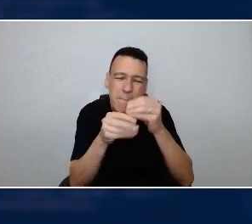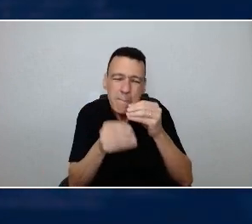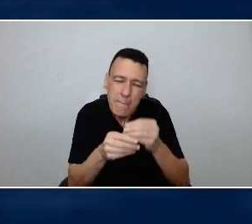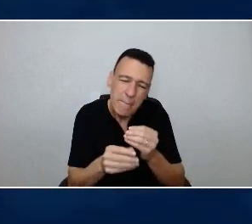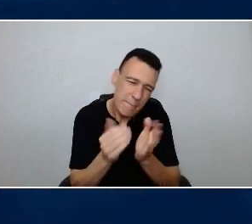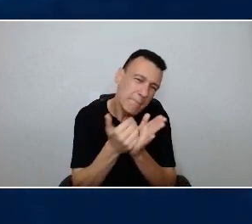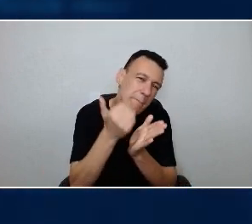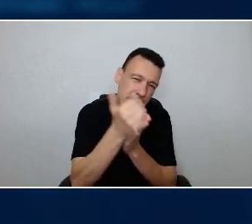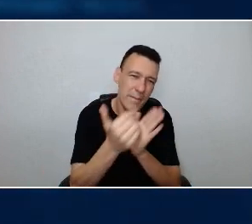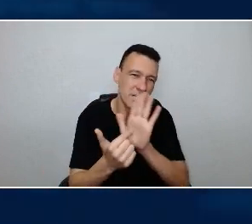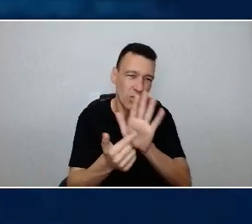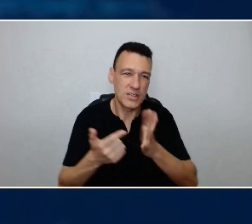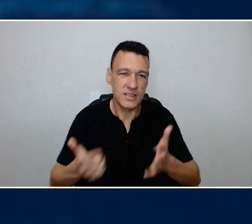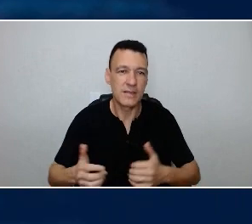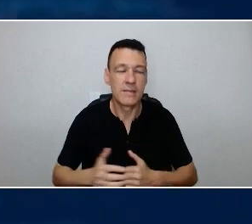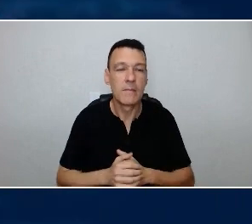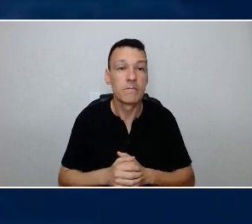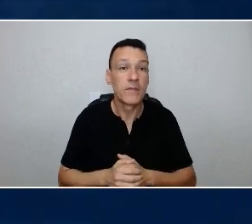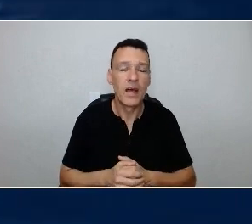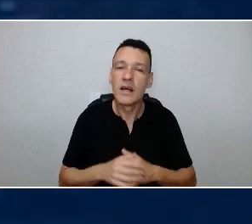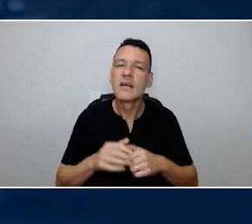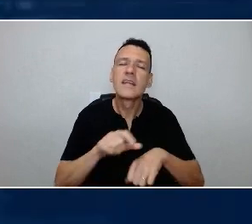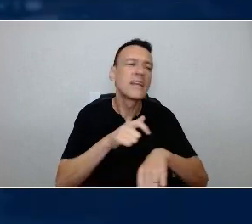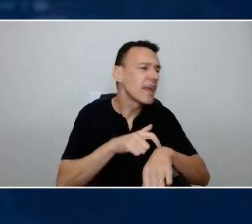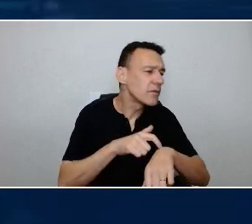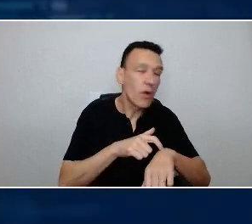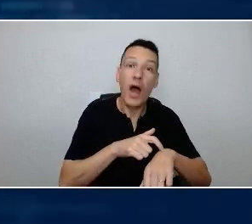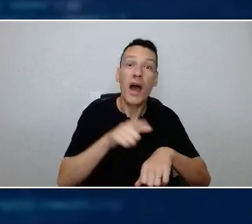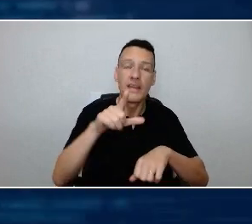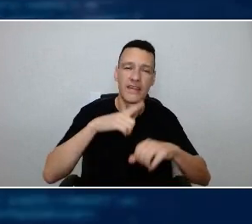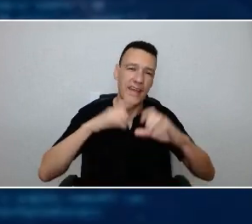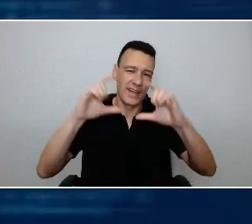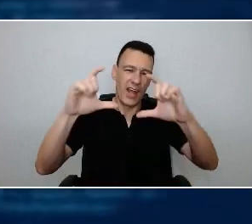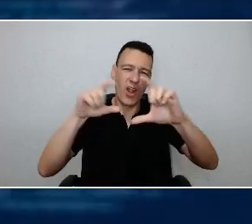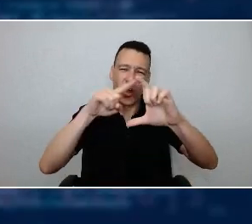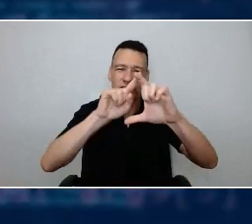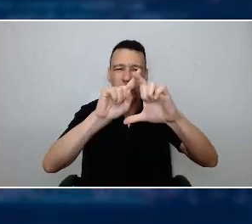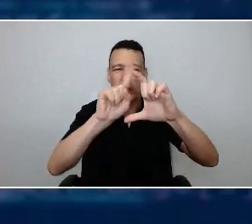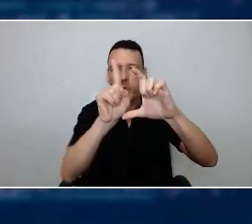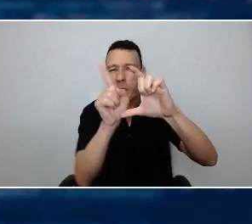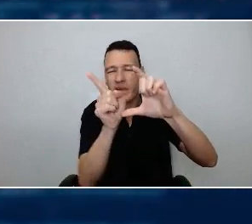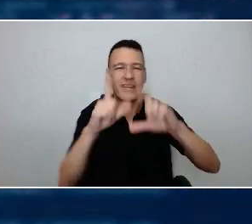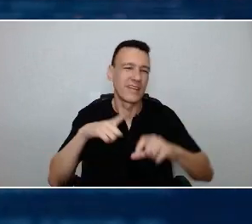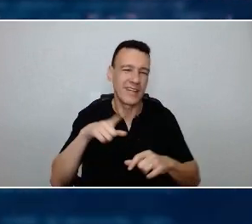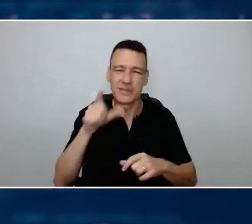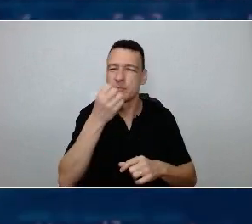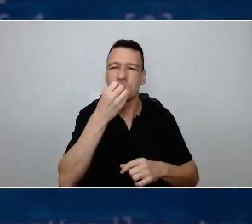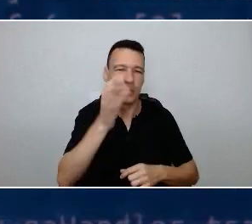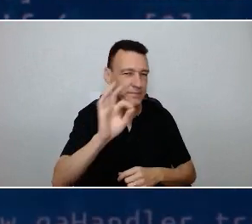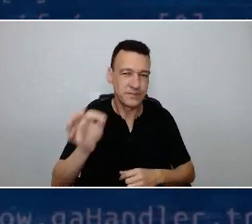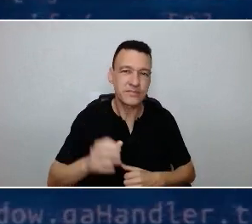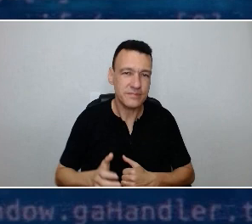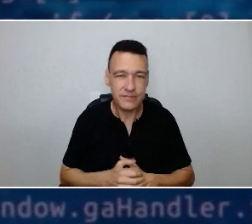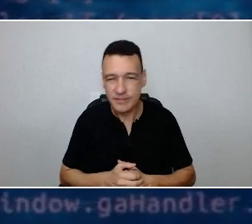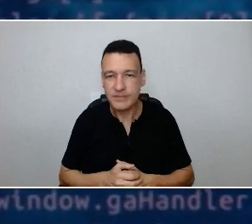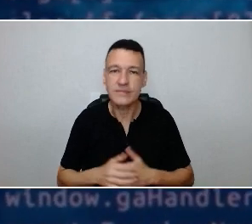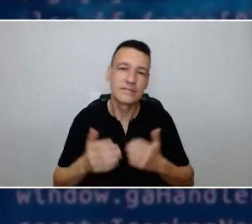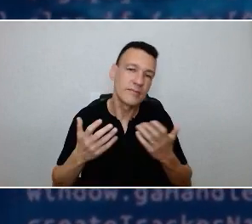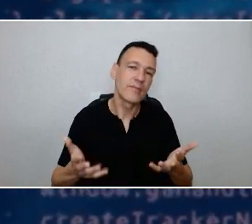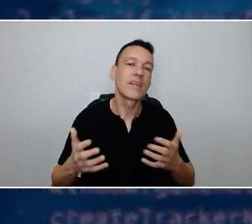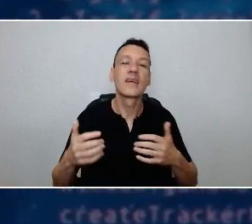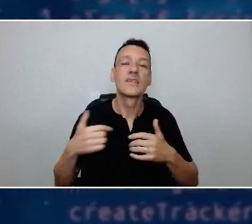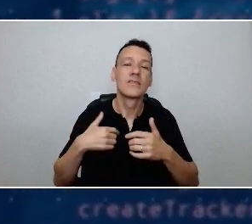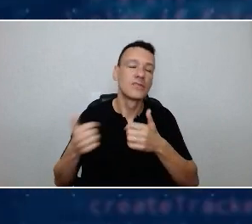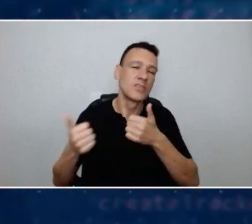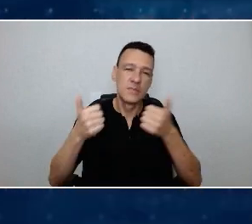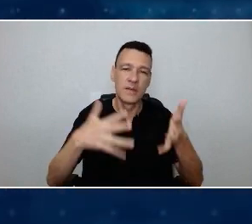não não PR precisa tem um relógio enorme lá atrás maravilhoso obrigado então classificando termos Database em banco de